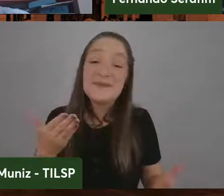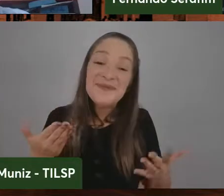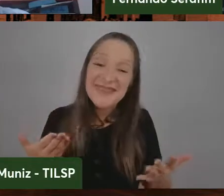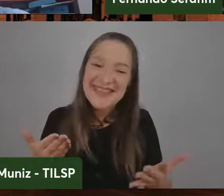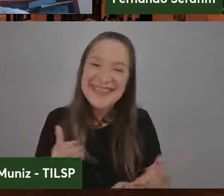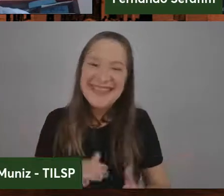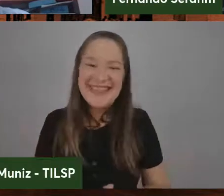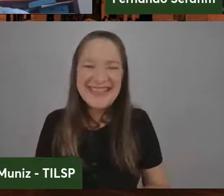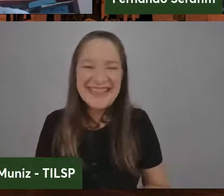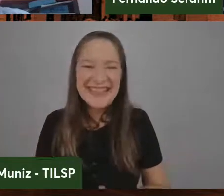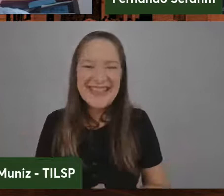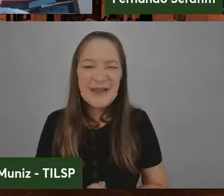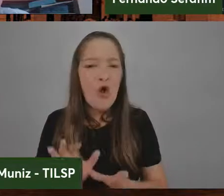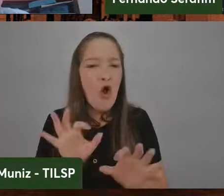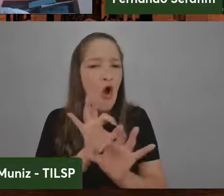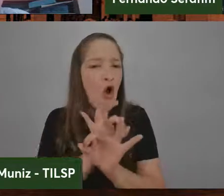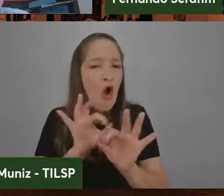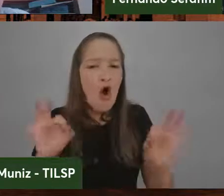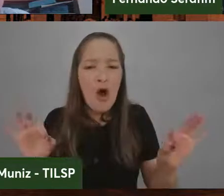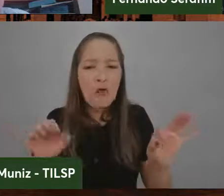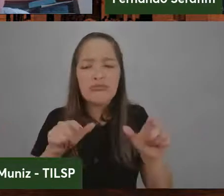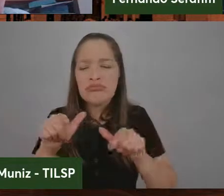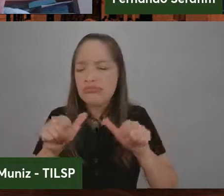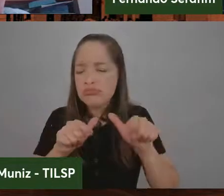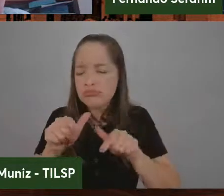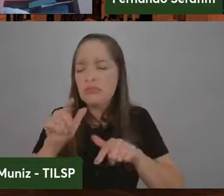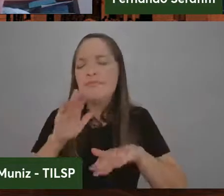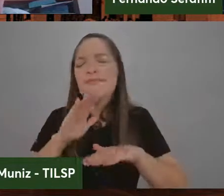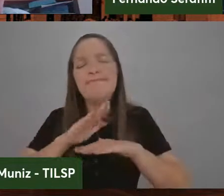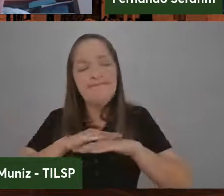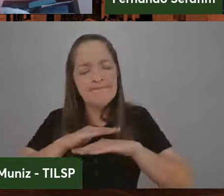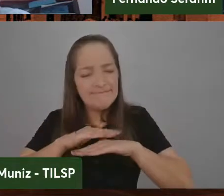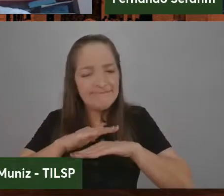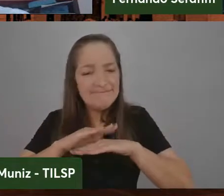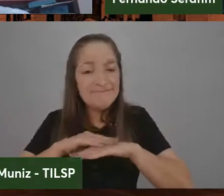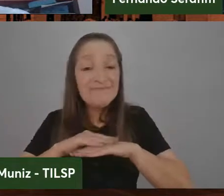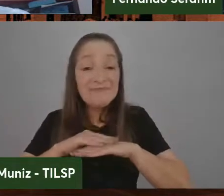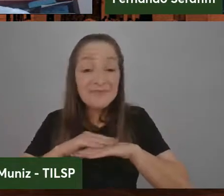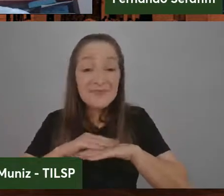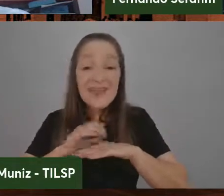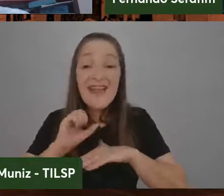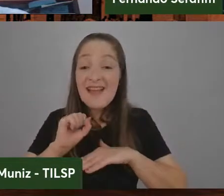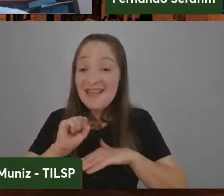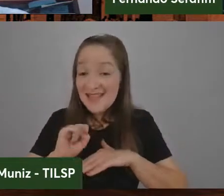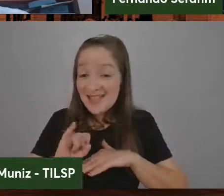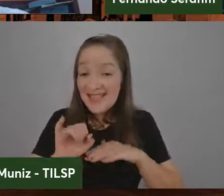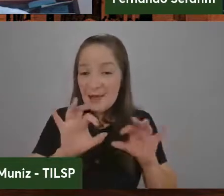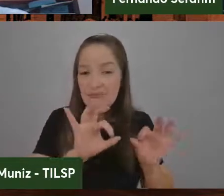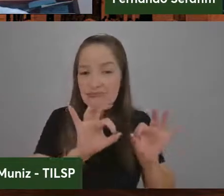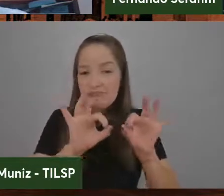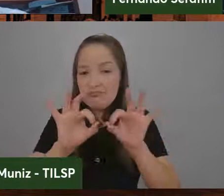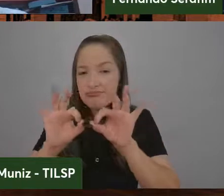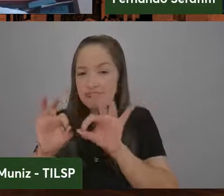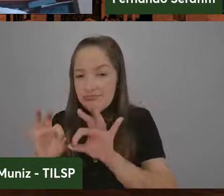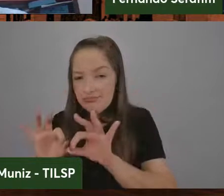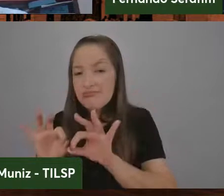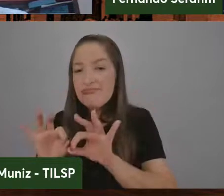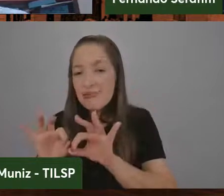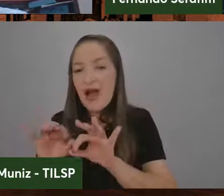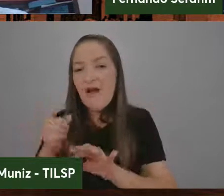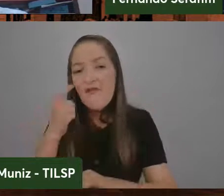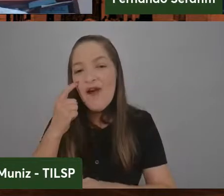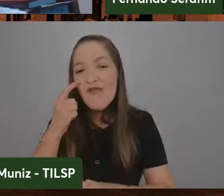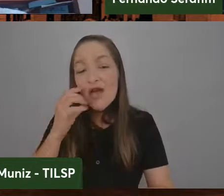eles fizeram um ótimo trabalho e... Bom, quem assistir à minissérie ou ao filme, o Órfão,